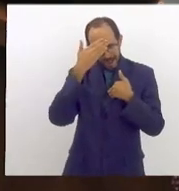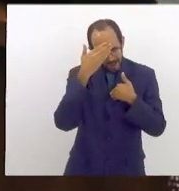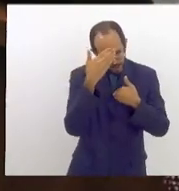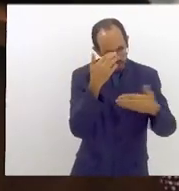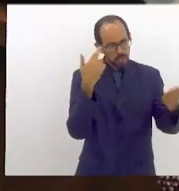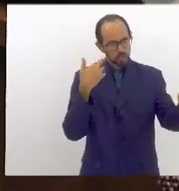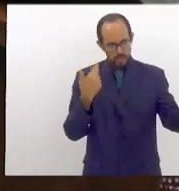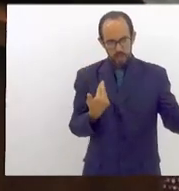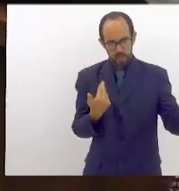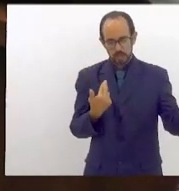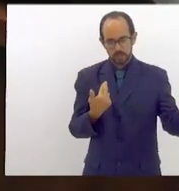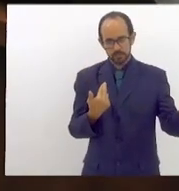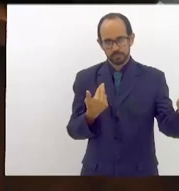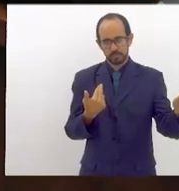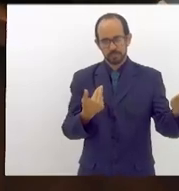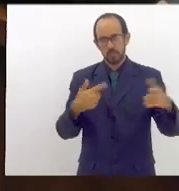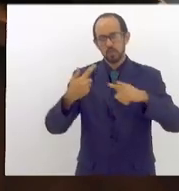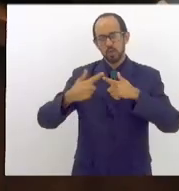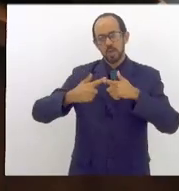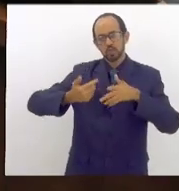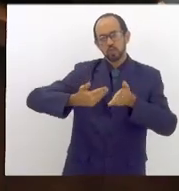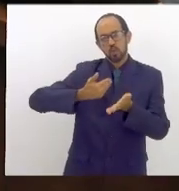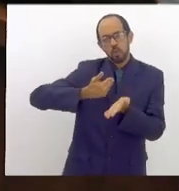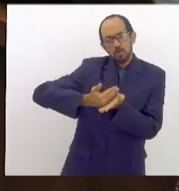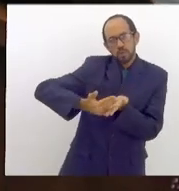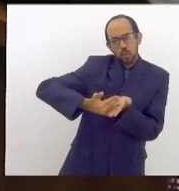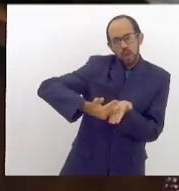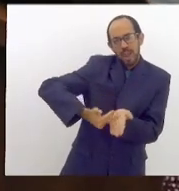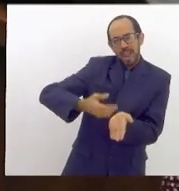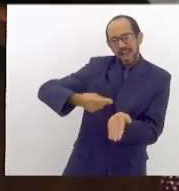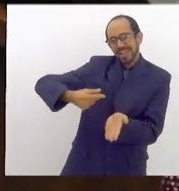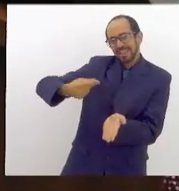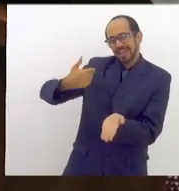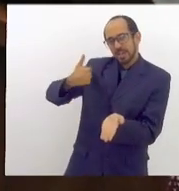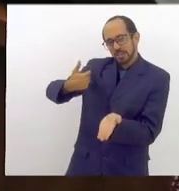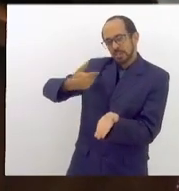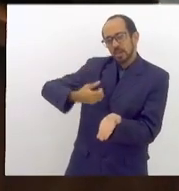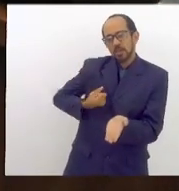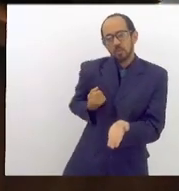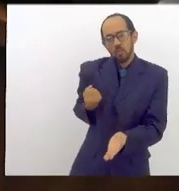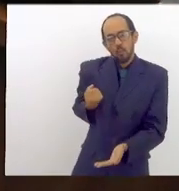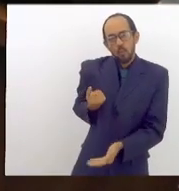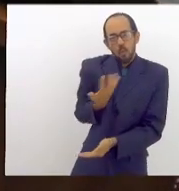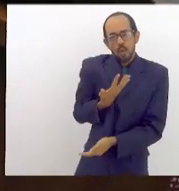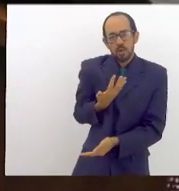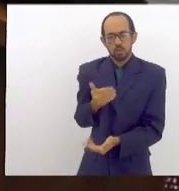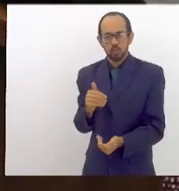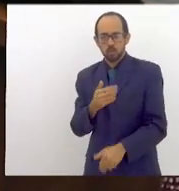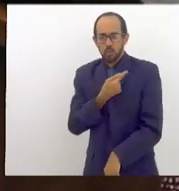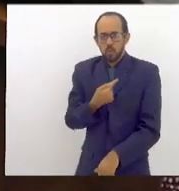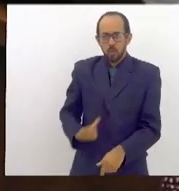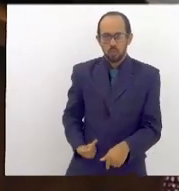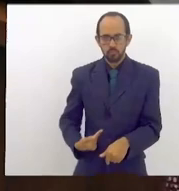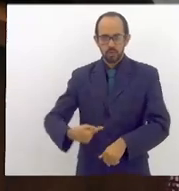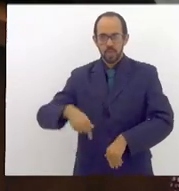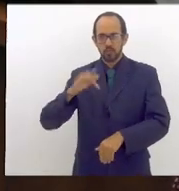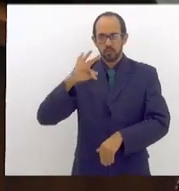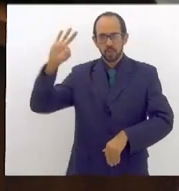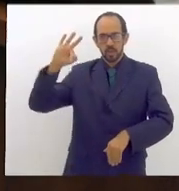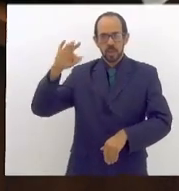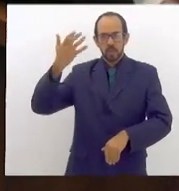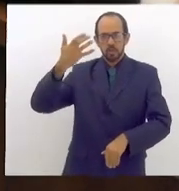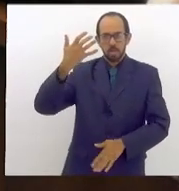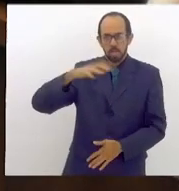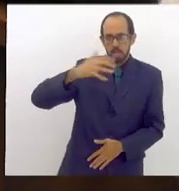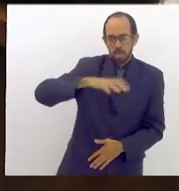porque isso começou lá atrás quando o governo federal começou a senegacionista em relação às mudanças do o